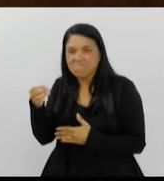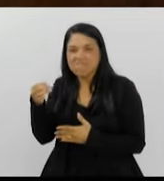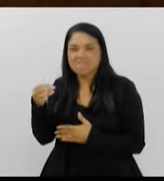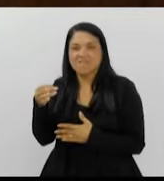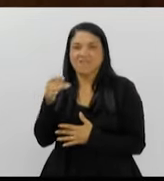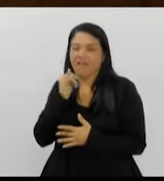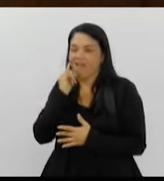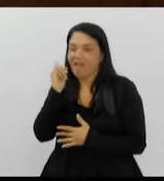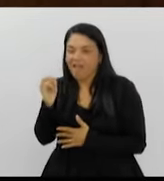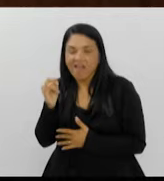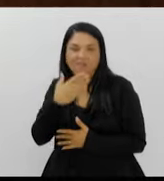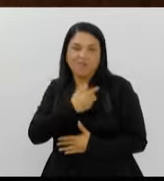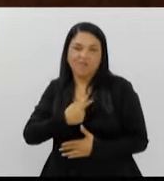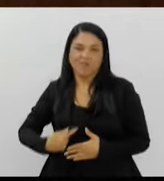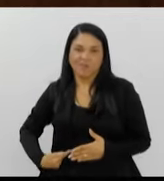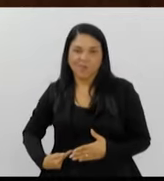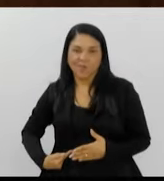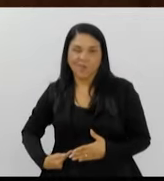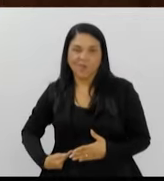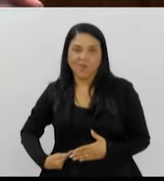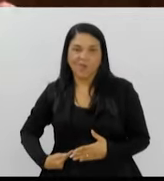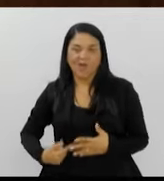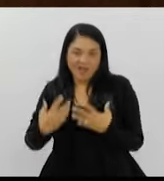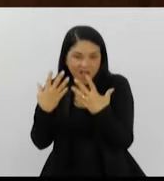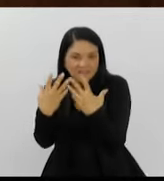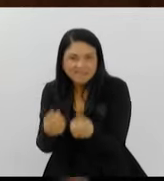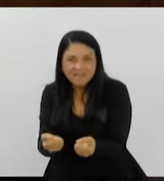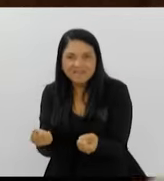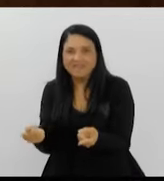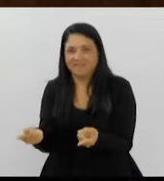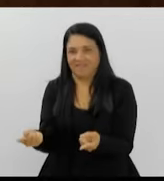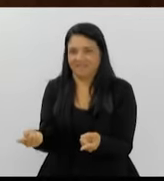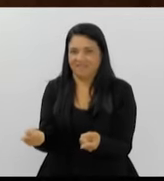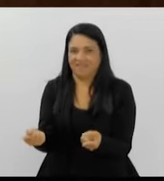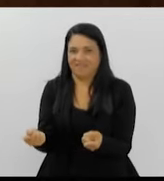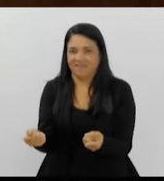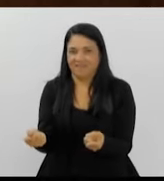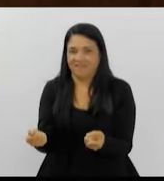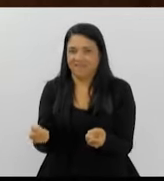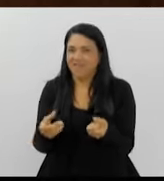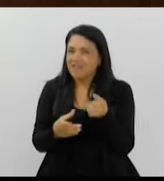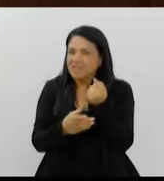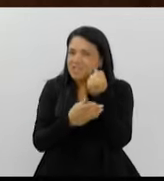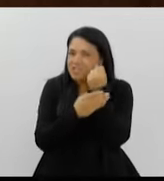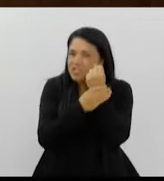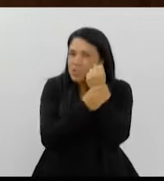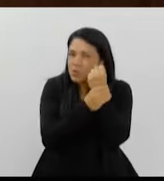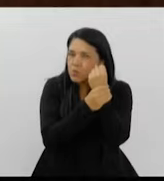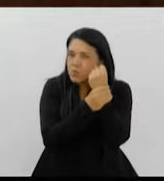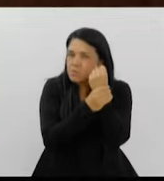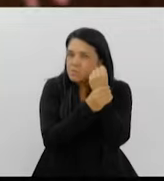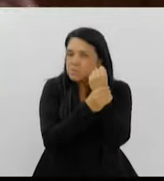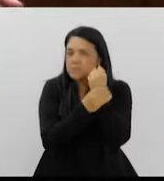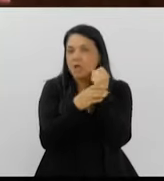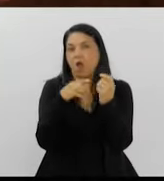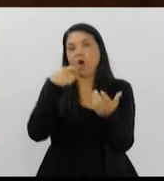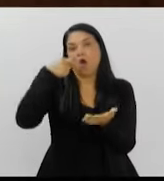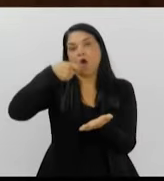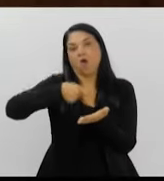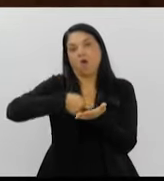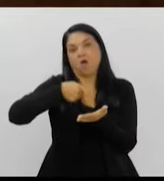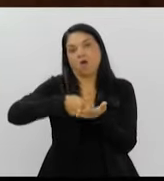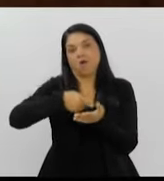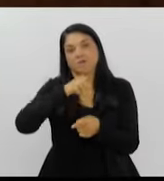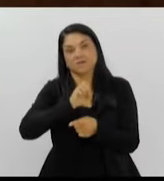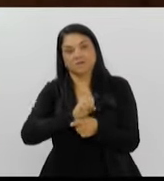Ude Presidente ora segurança é obrigação do estado claro mas é